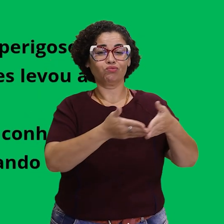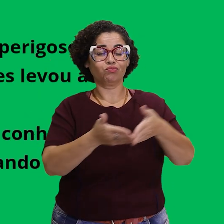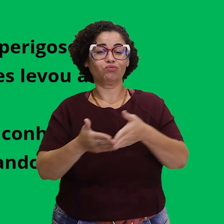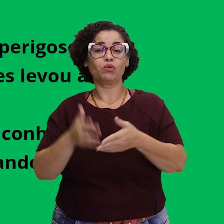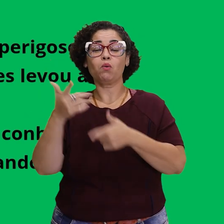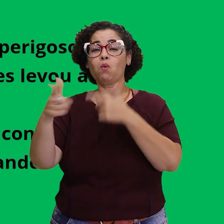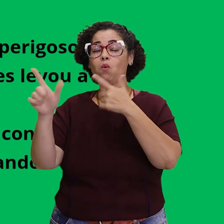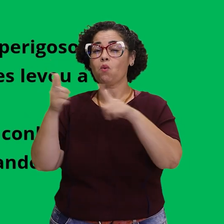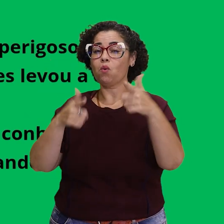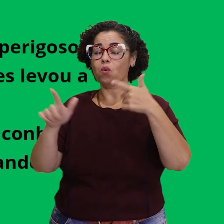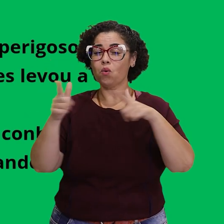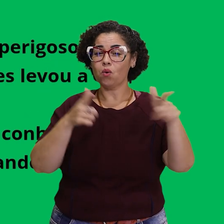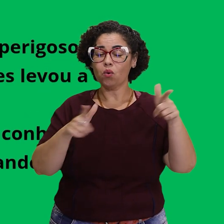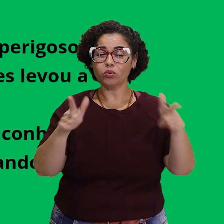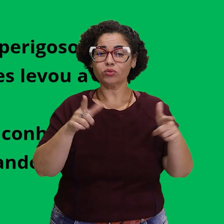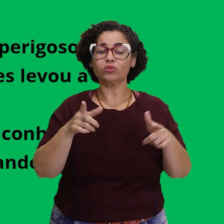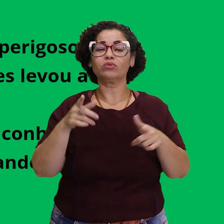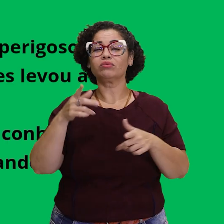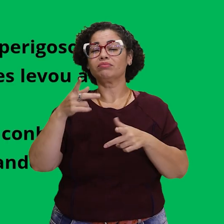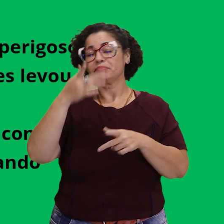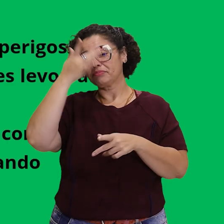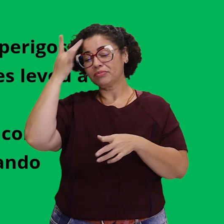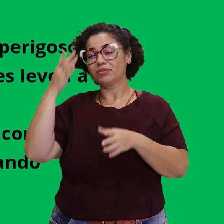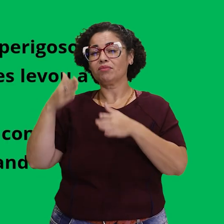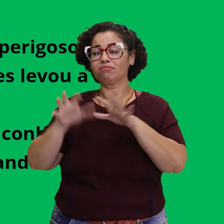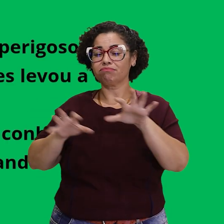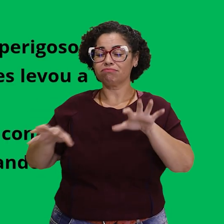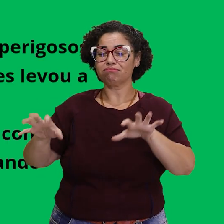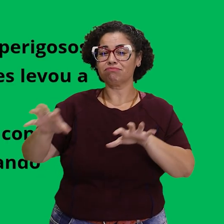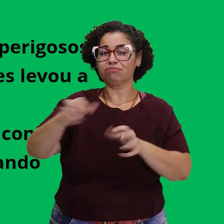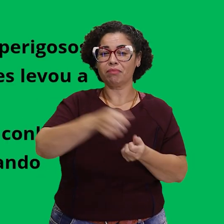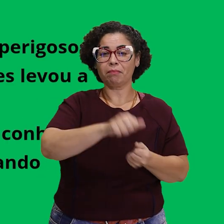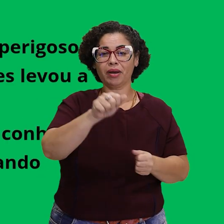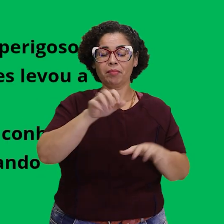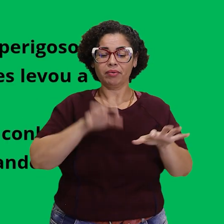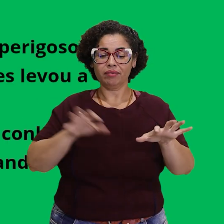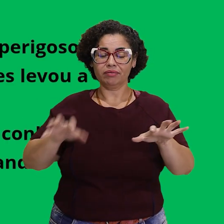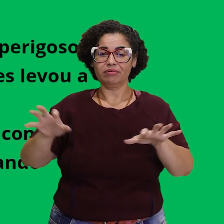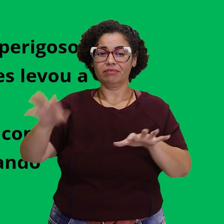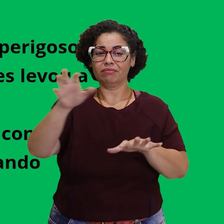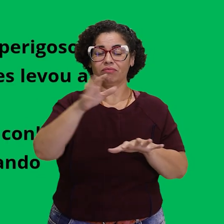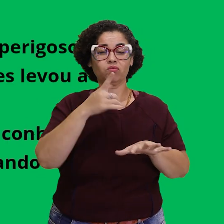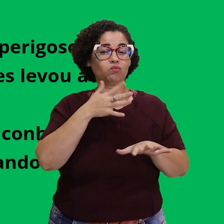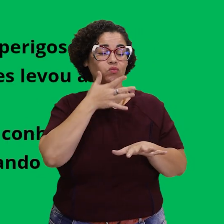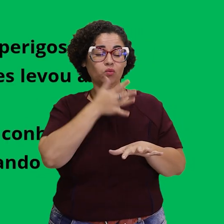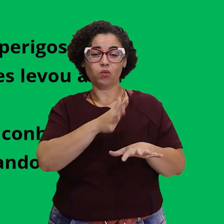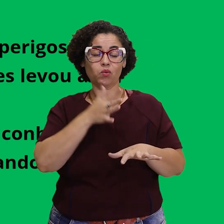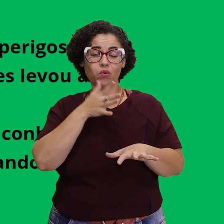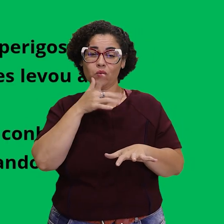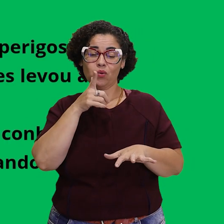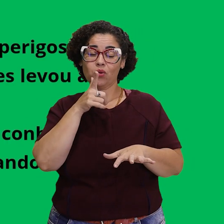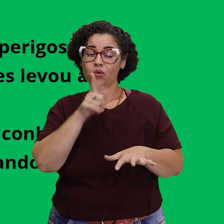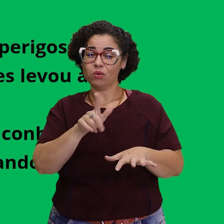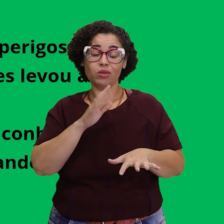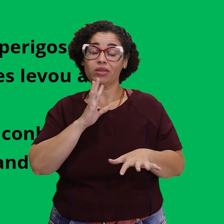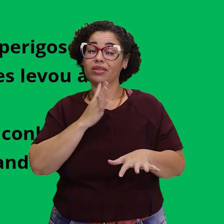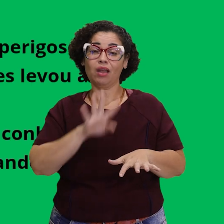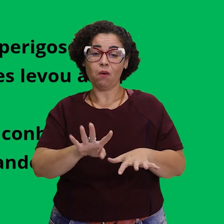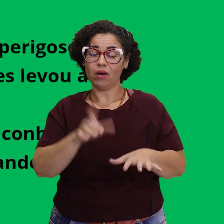comerciais, enquanto outros, como Lewis e Clark, mapearam territórios